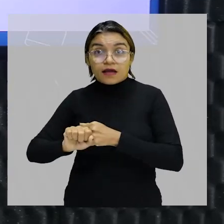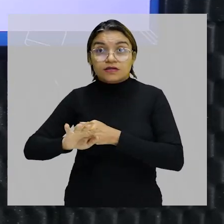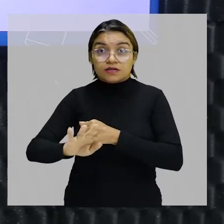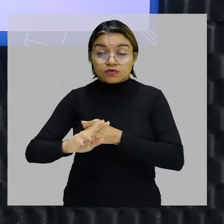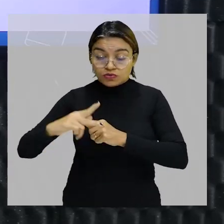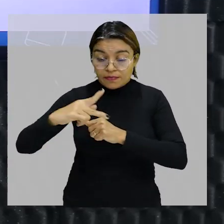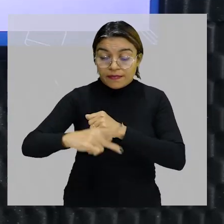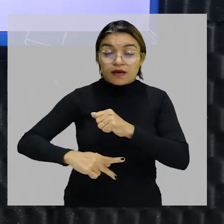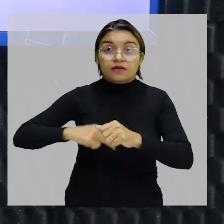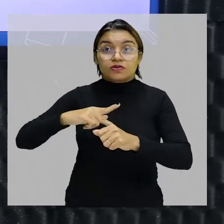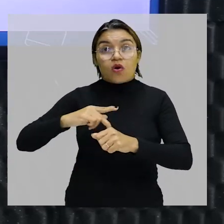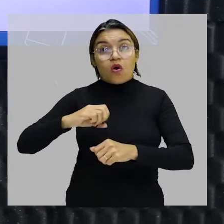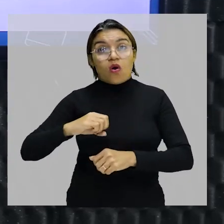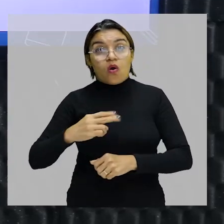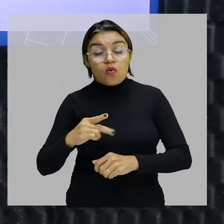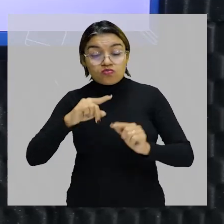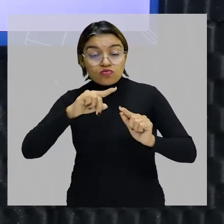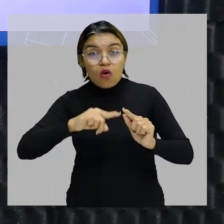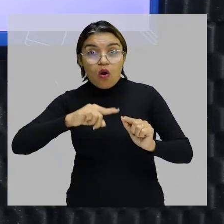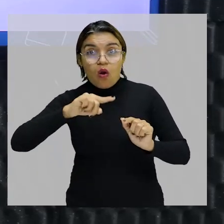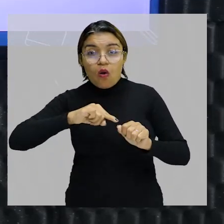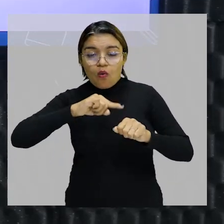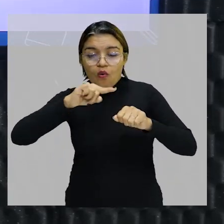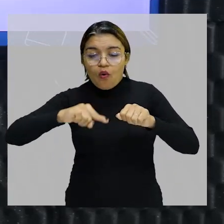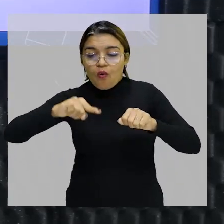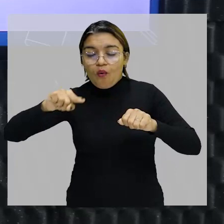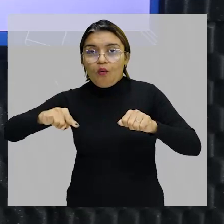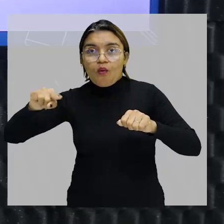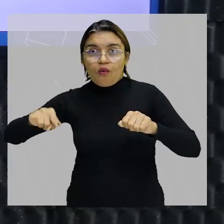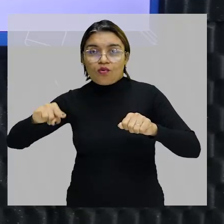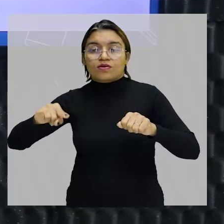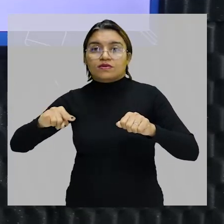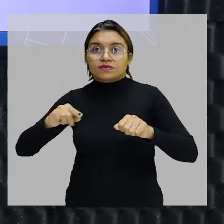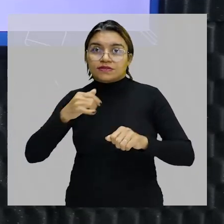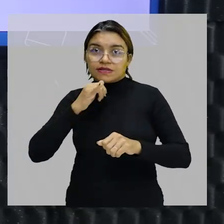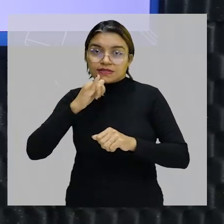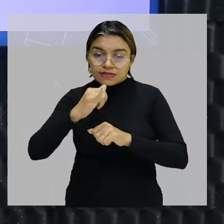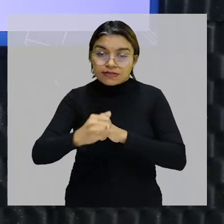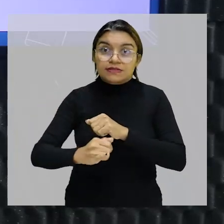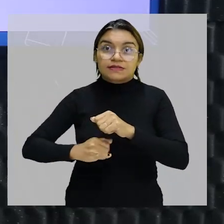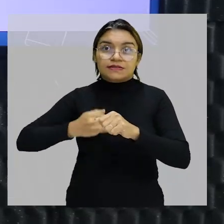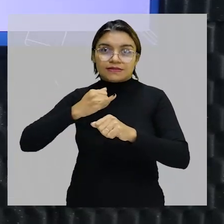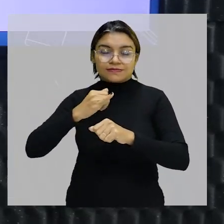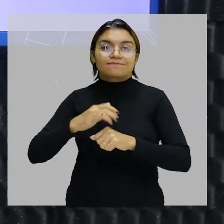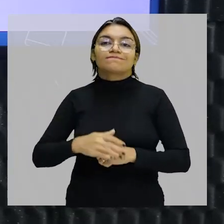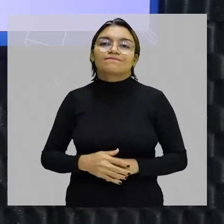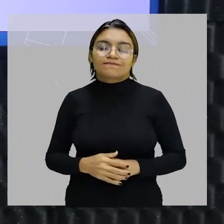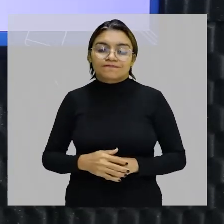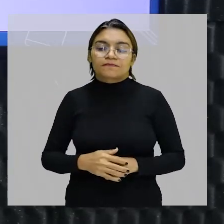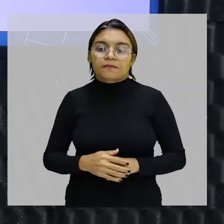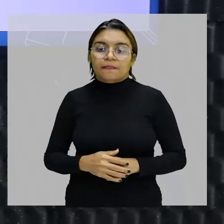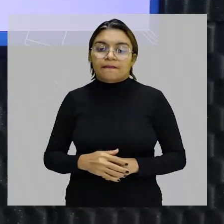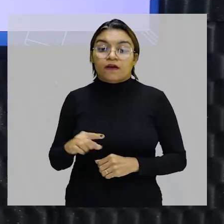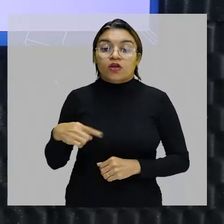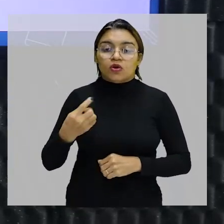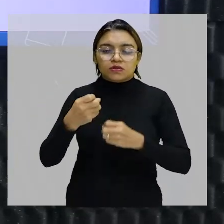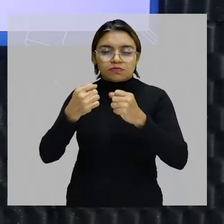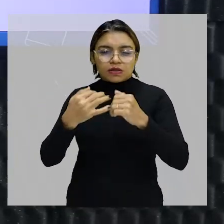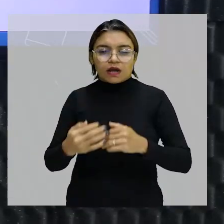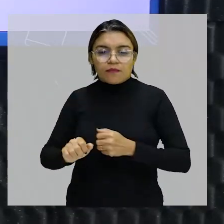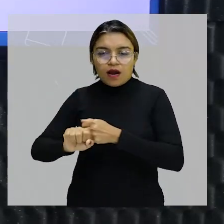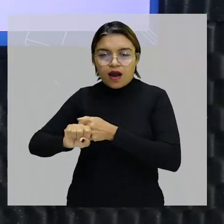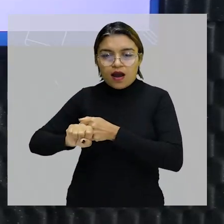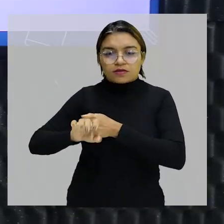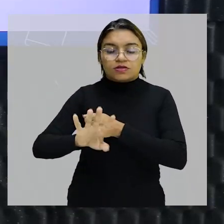então na forma de ondas, né? Radiação eletromagnética. Então, quando a gente fala de radiação, pode